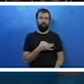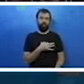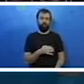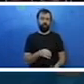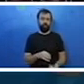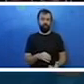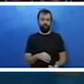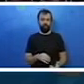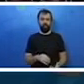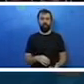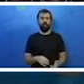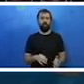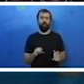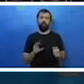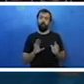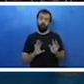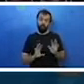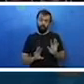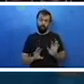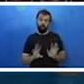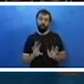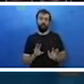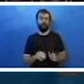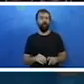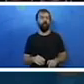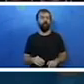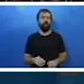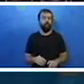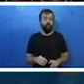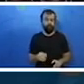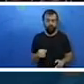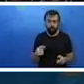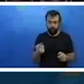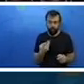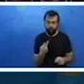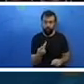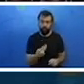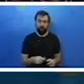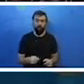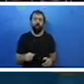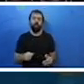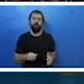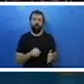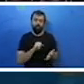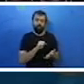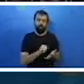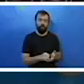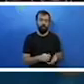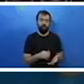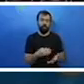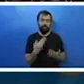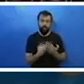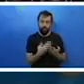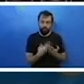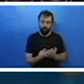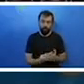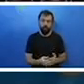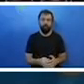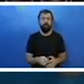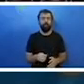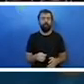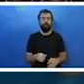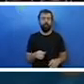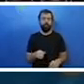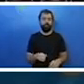Mas precisamos estudar para saber nossos direitos e deveres para não sofrermos abusos. Você já parou